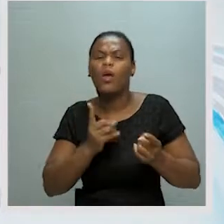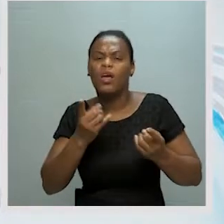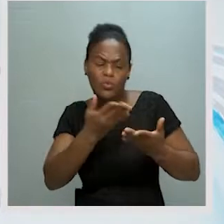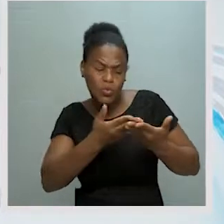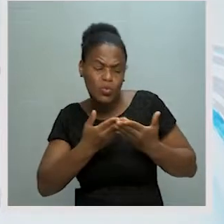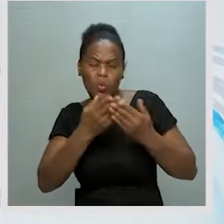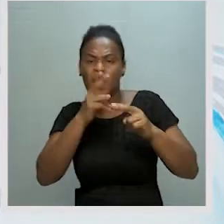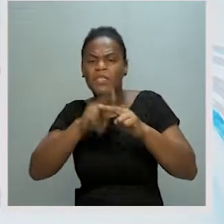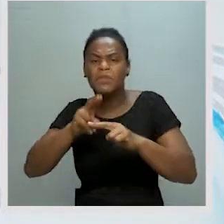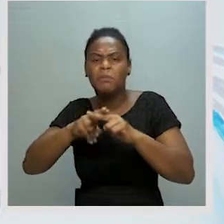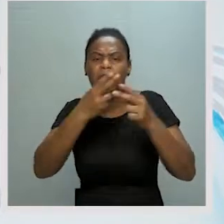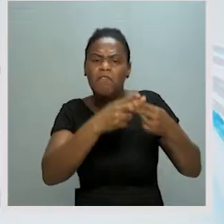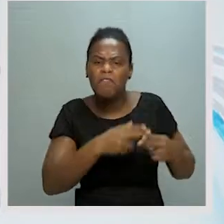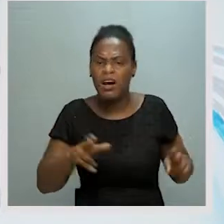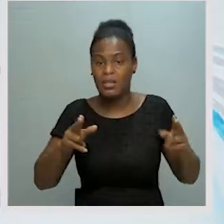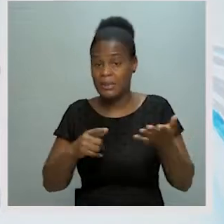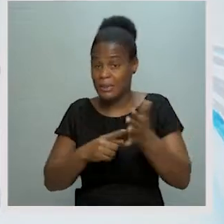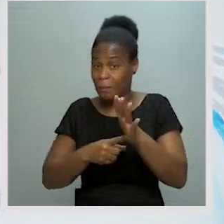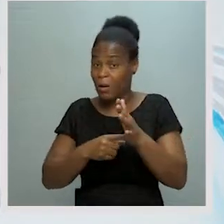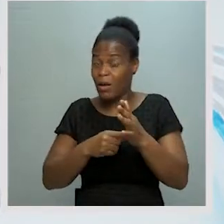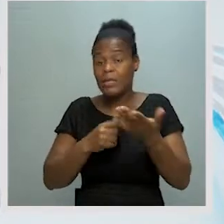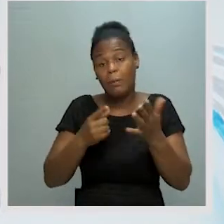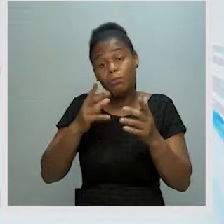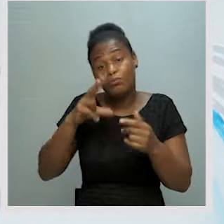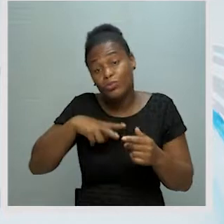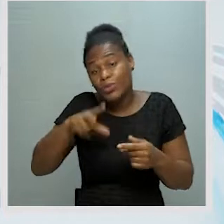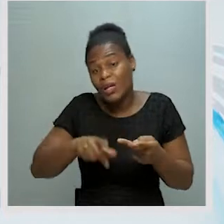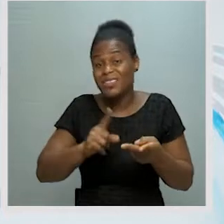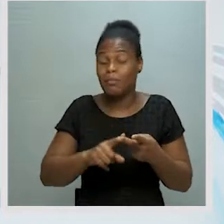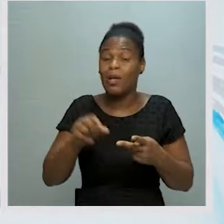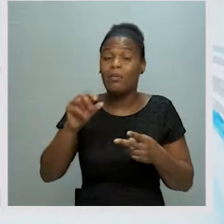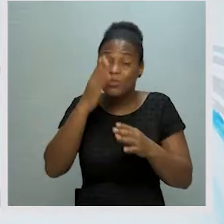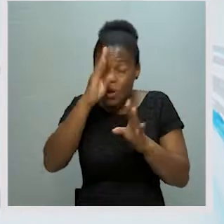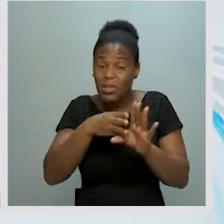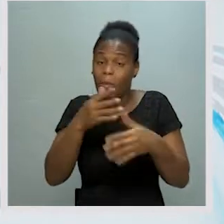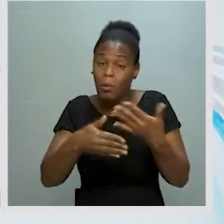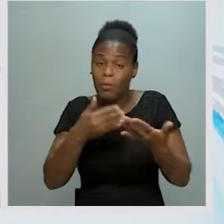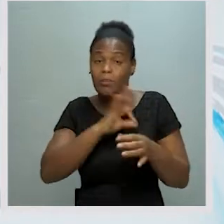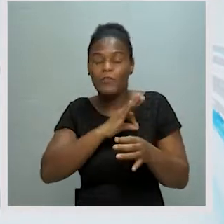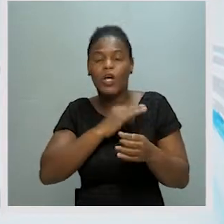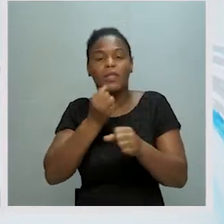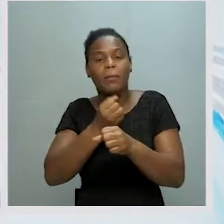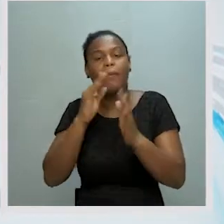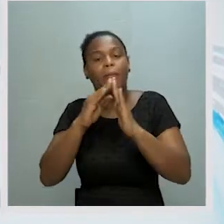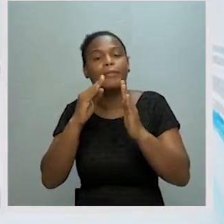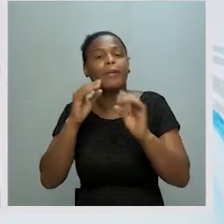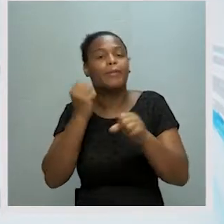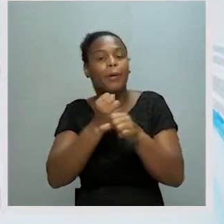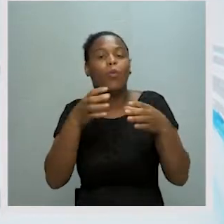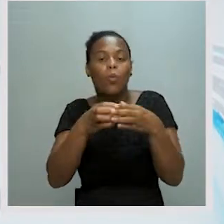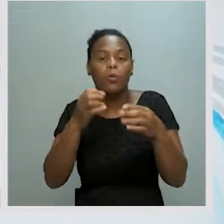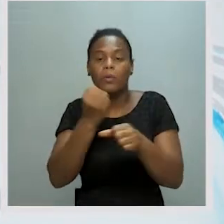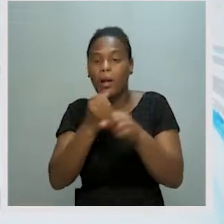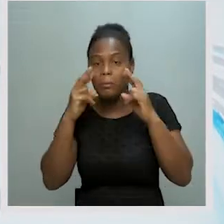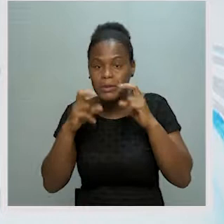disciplinas. E em várias disciplinas os professores nos dão trabalho de pesquisa. Trabalho para pesquisarmos informações diferentes,